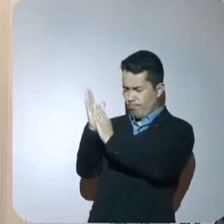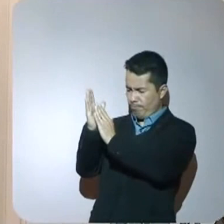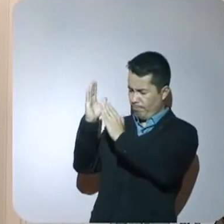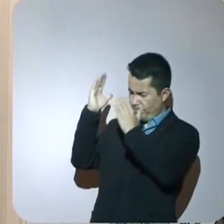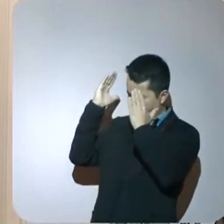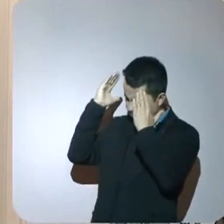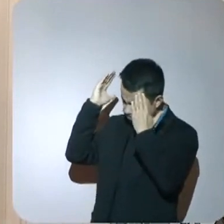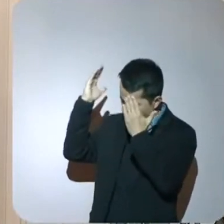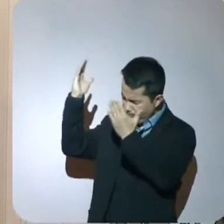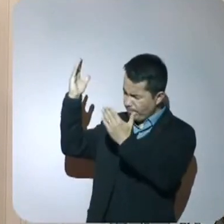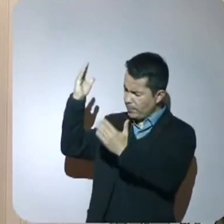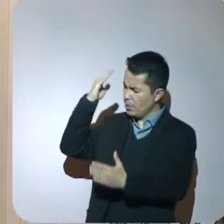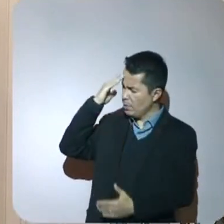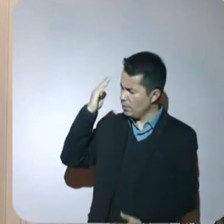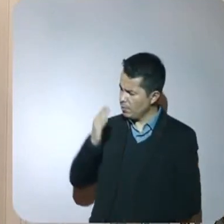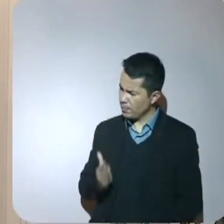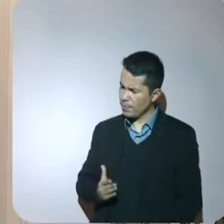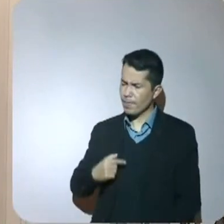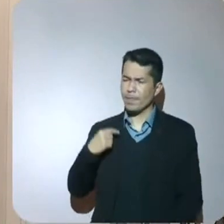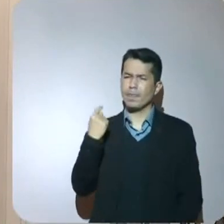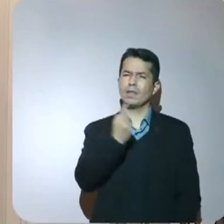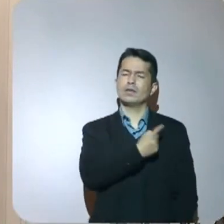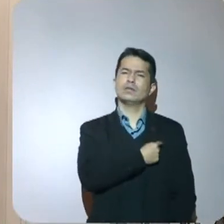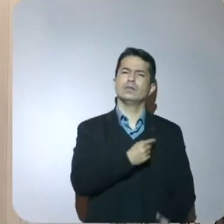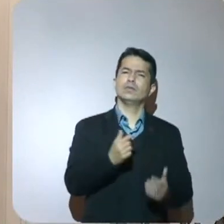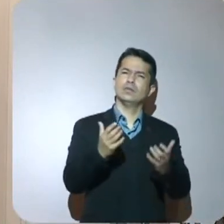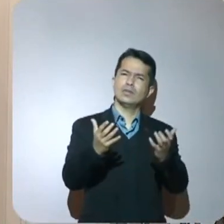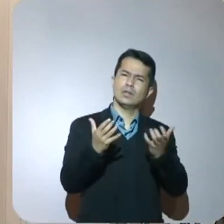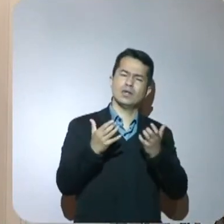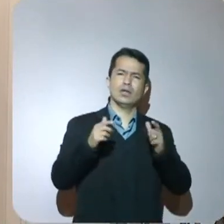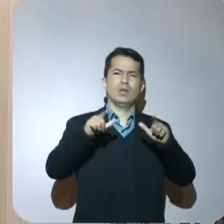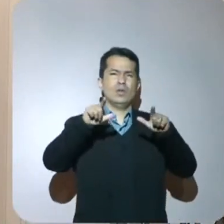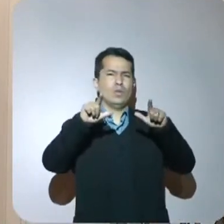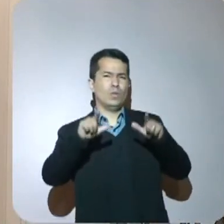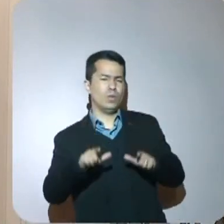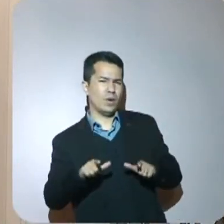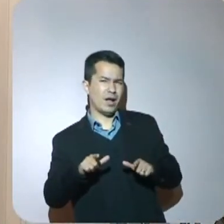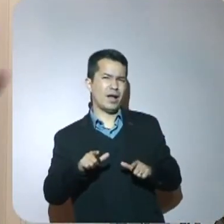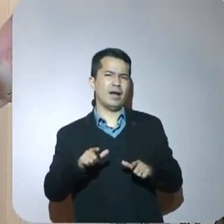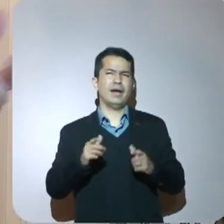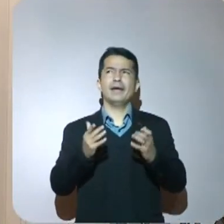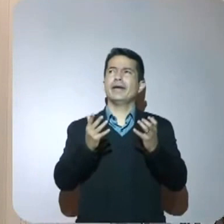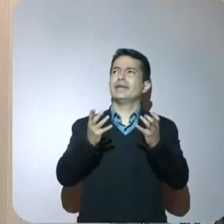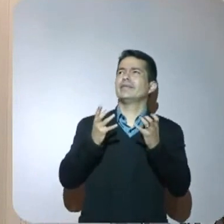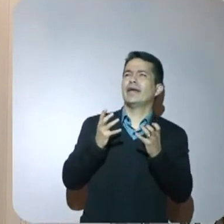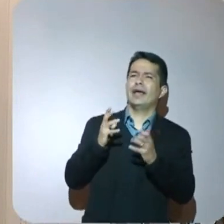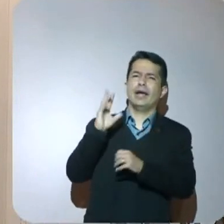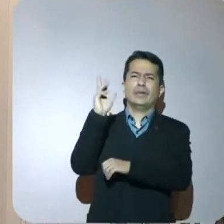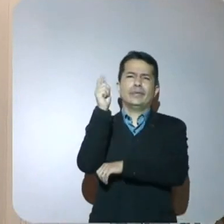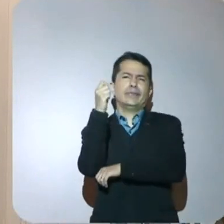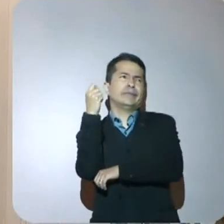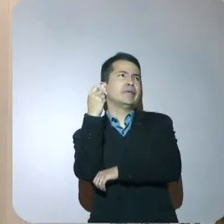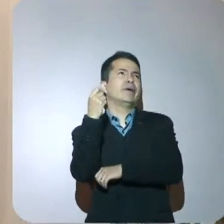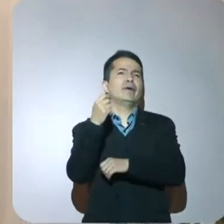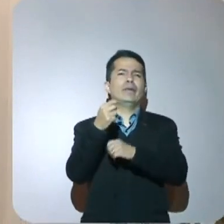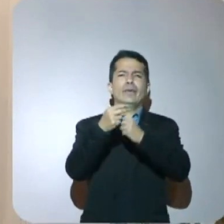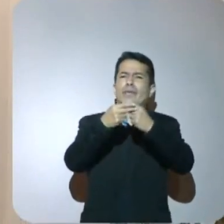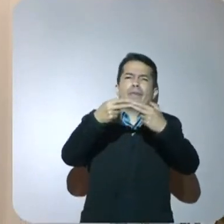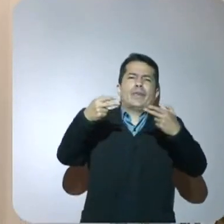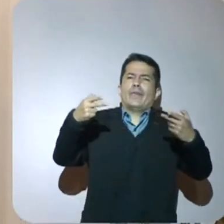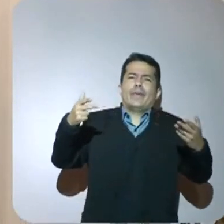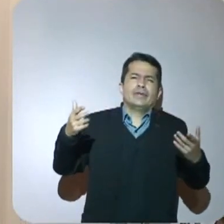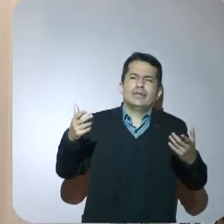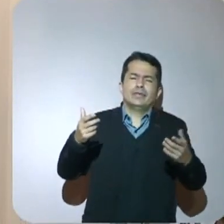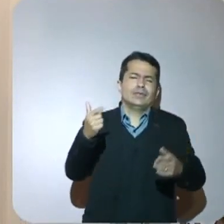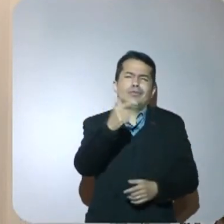todos. A gente se apega a um lugar, a uma organização, a uma coisa e não deixa a graça de Deus trabalhar. O que é